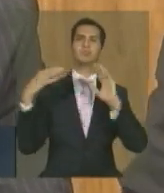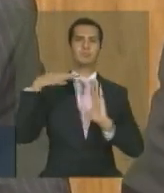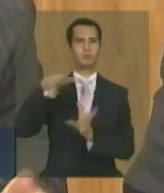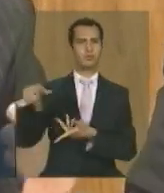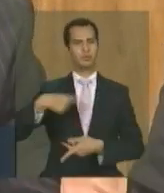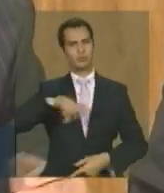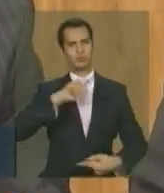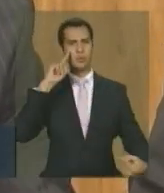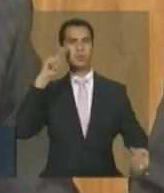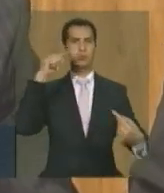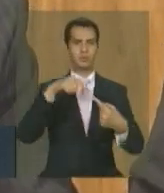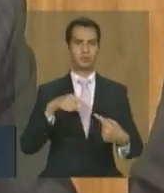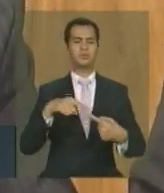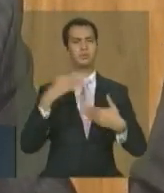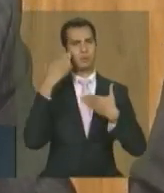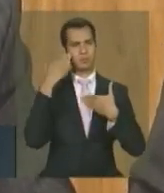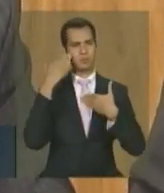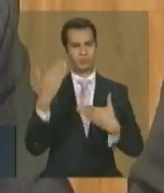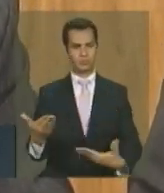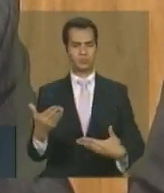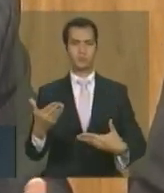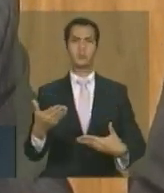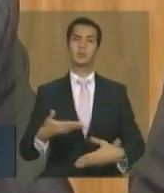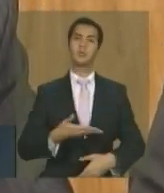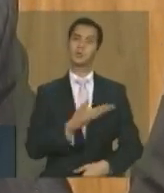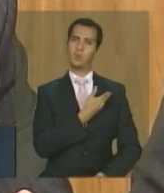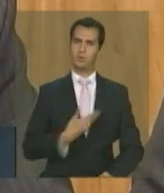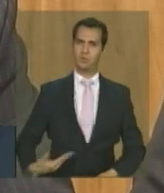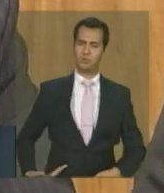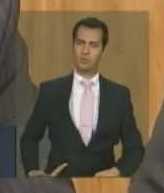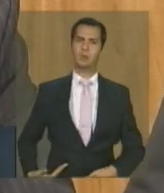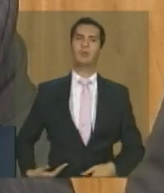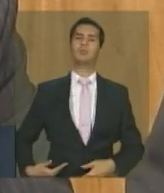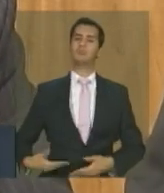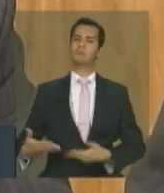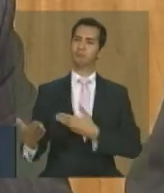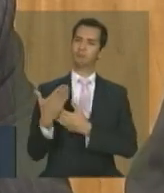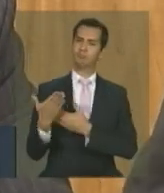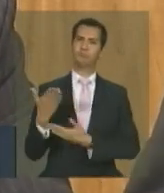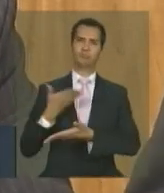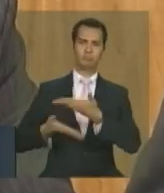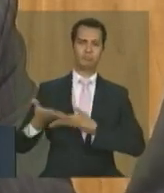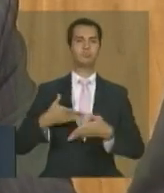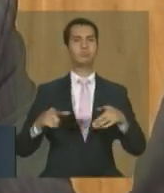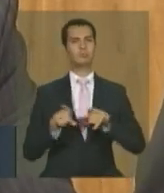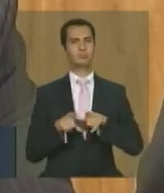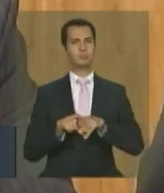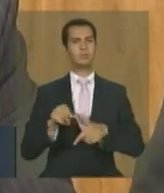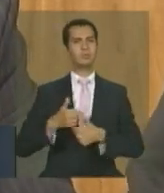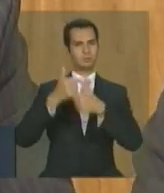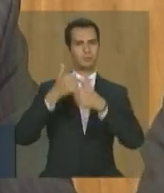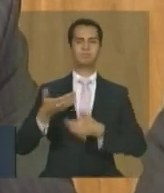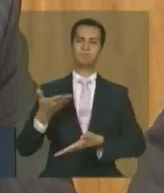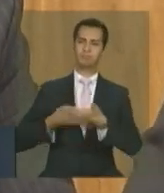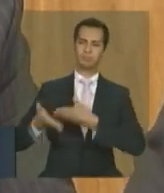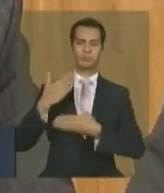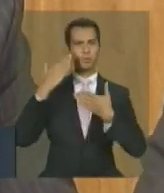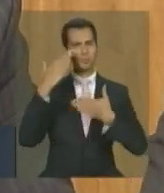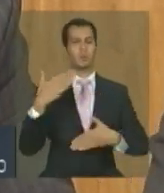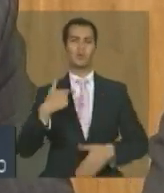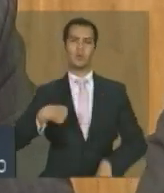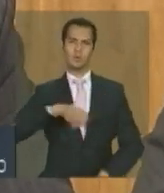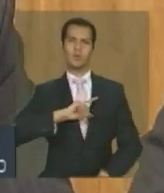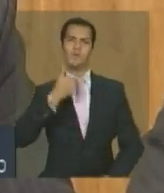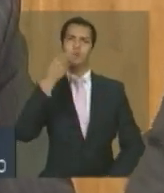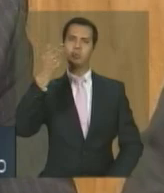o nosso objetivo. Queria agradecer a atenção do governo, das autoridades, e dizer que, mais uma vez, que é uma honra estar